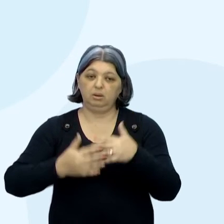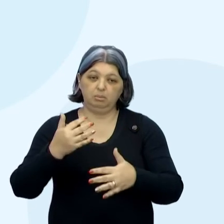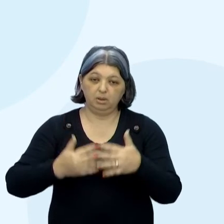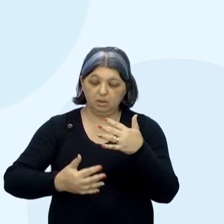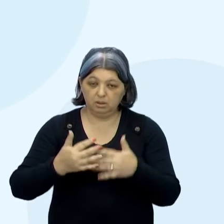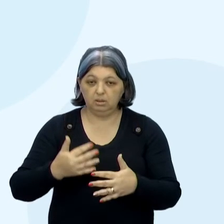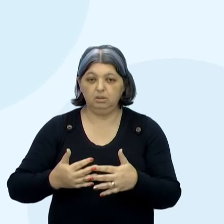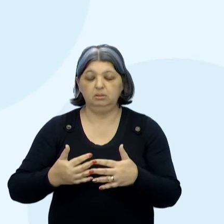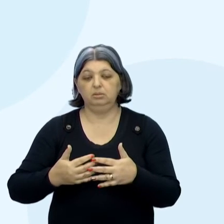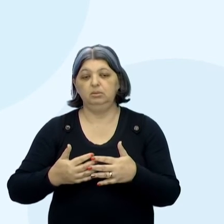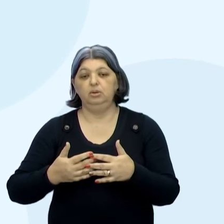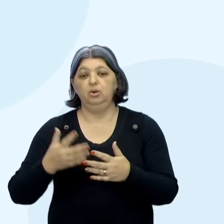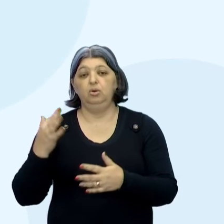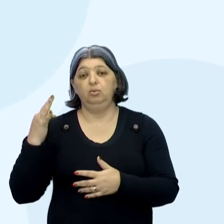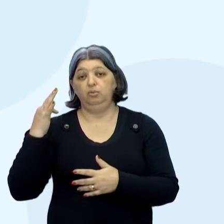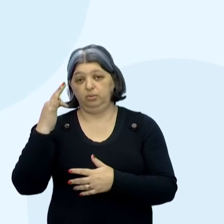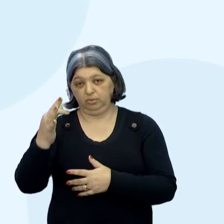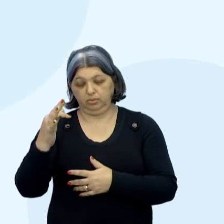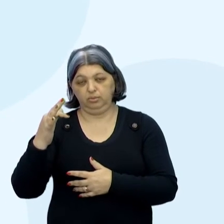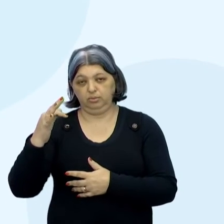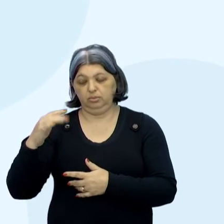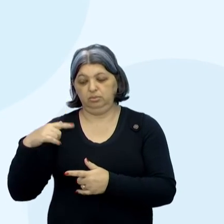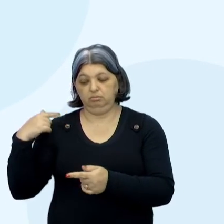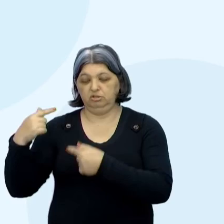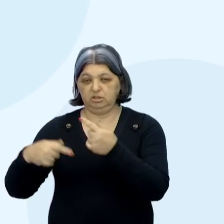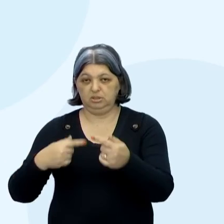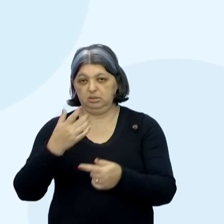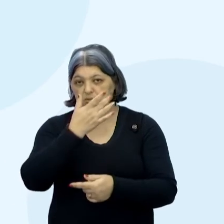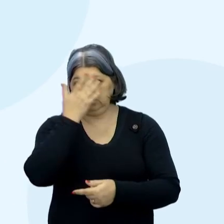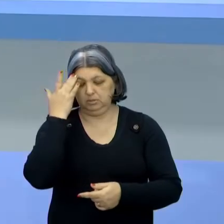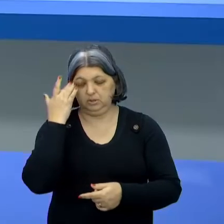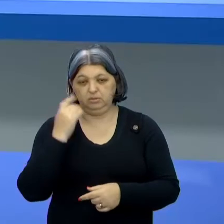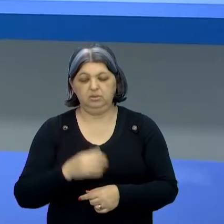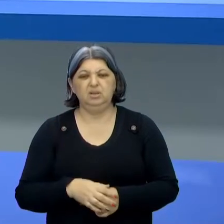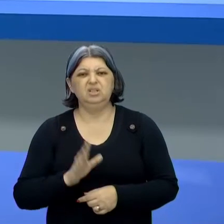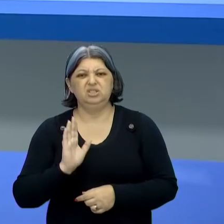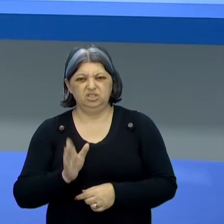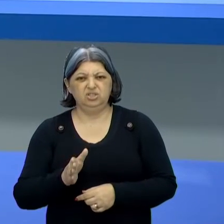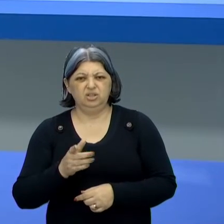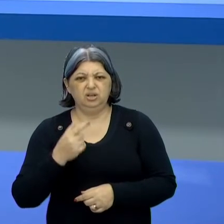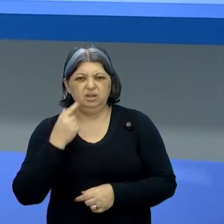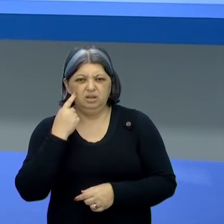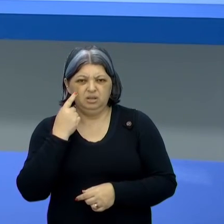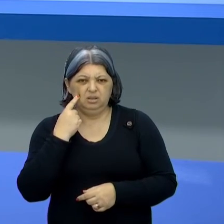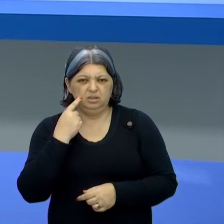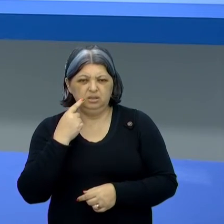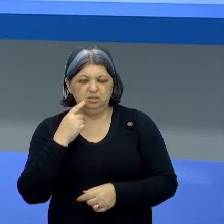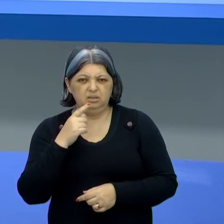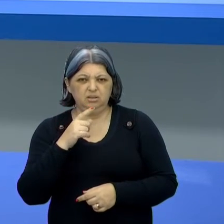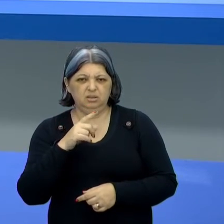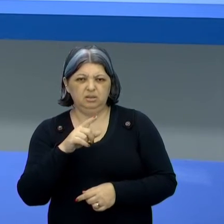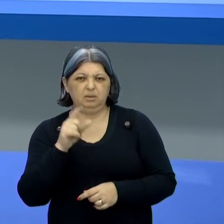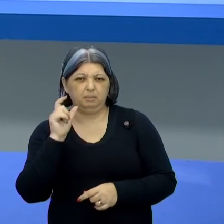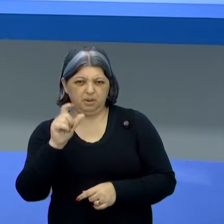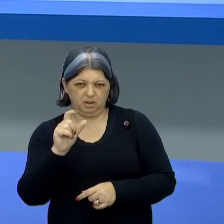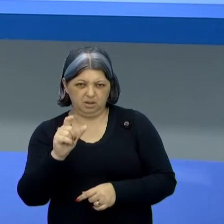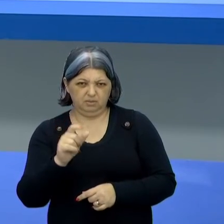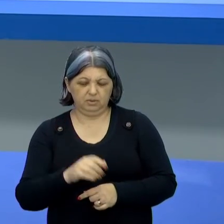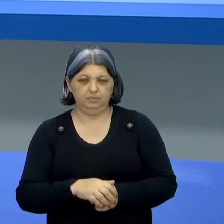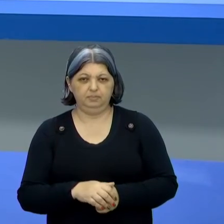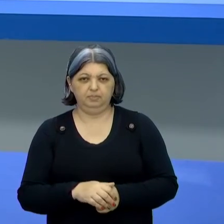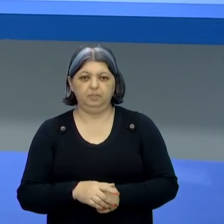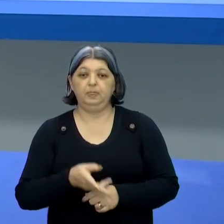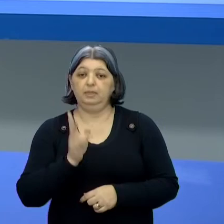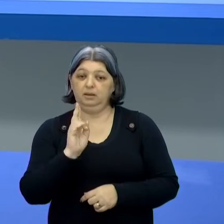necessidades das futuras gerações. Tenho certeza que vocês já ouviram esse termo, né? Ou seja, eu